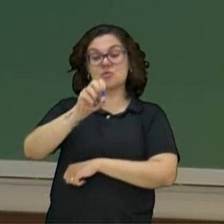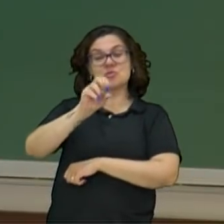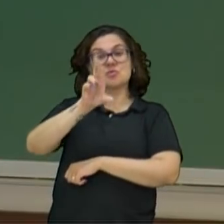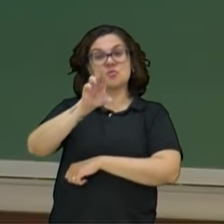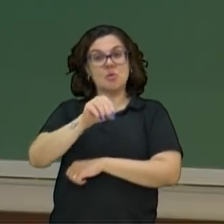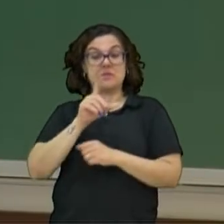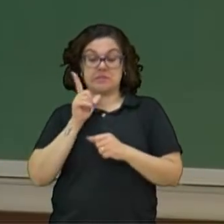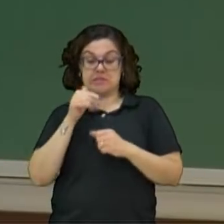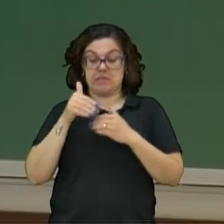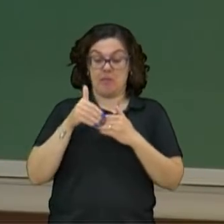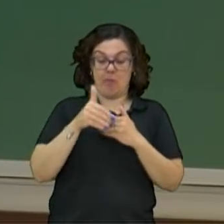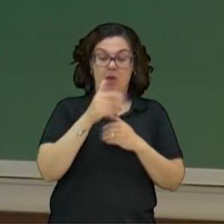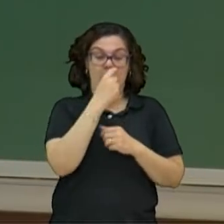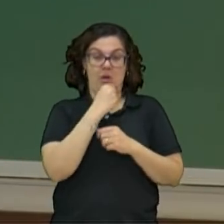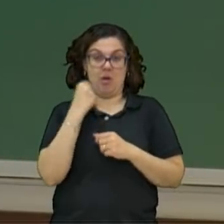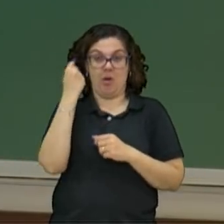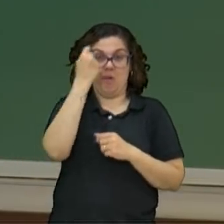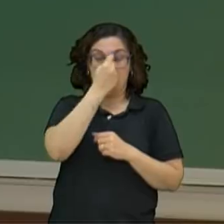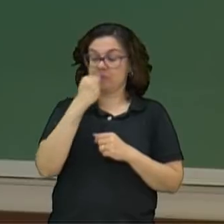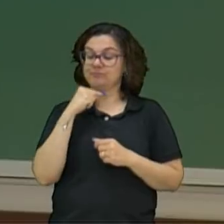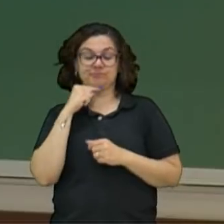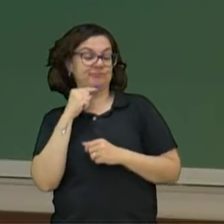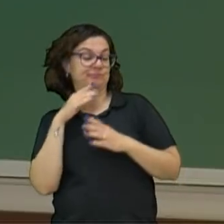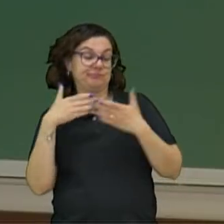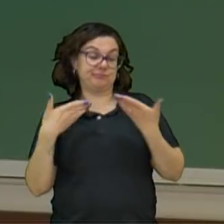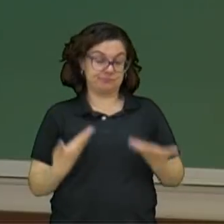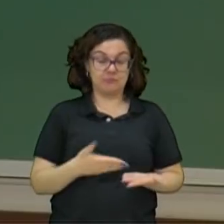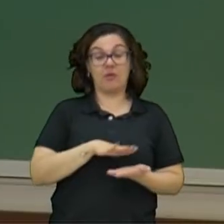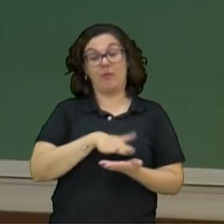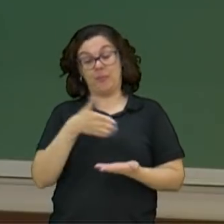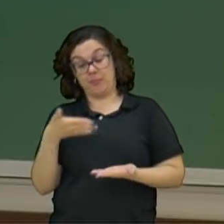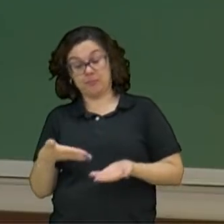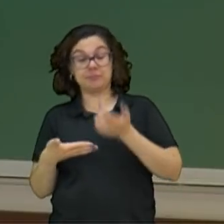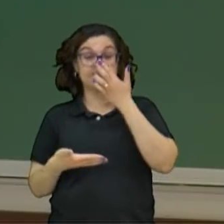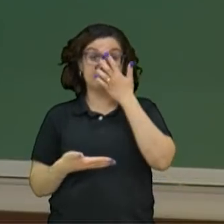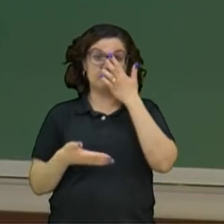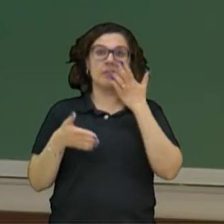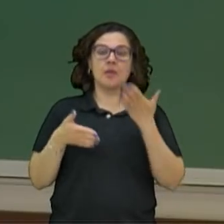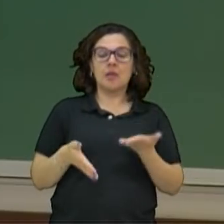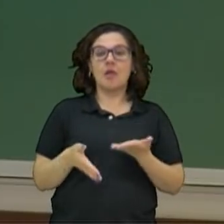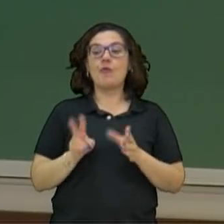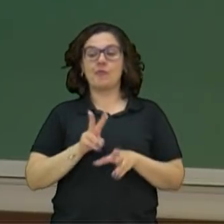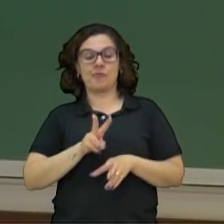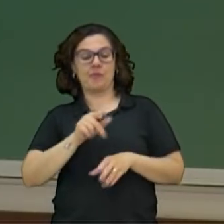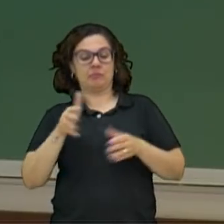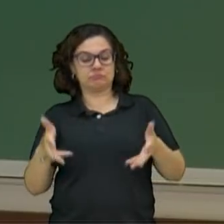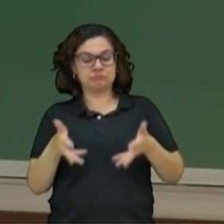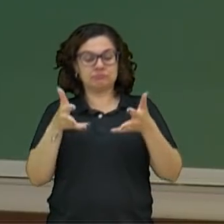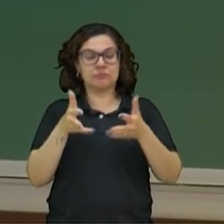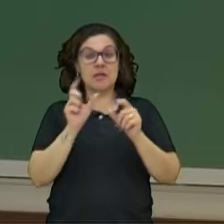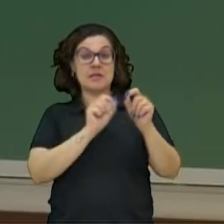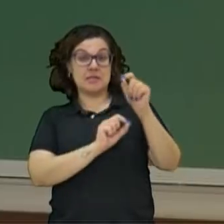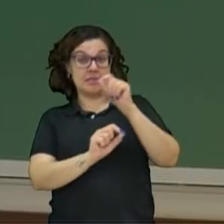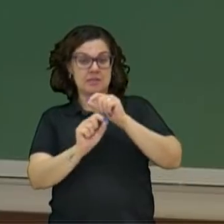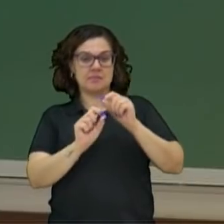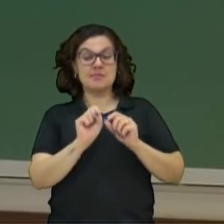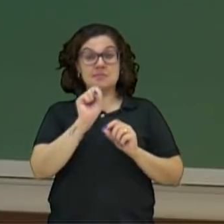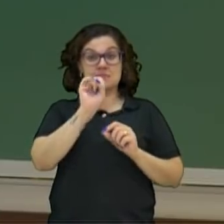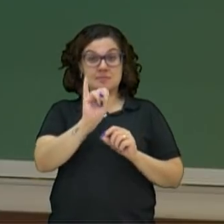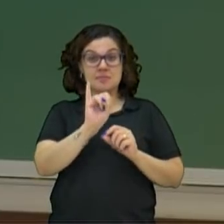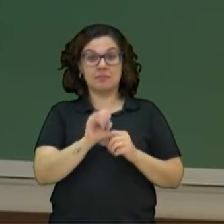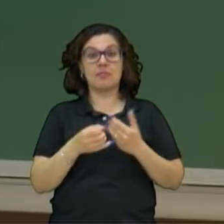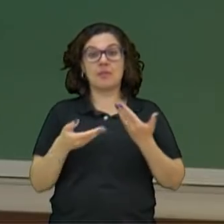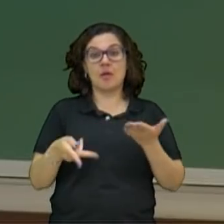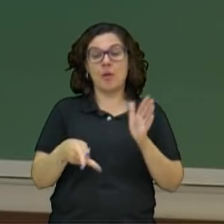passar muitas horas, né, infelizmente não vai adiantar mais. Então vai funcionar, vai adiantar se ela receber esse